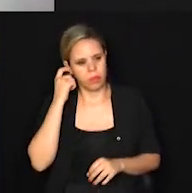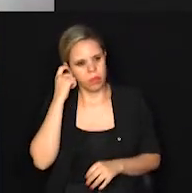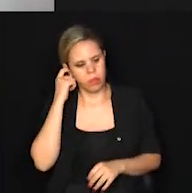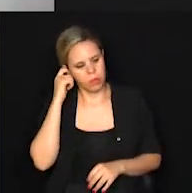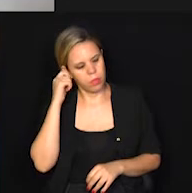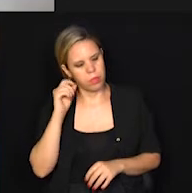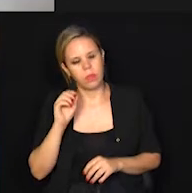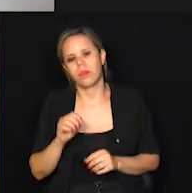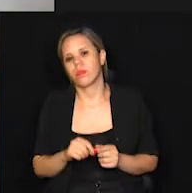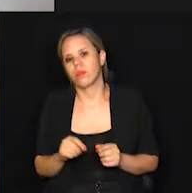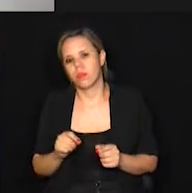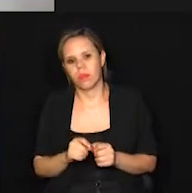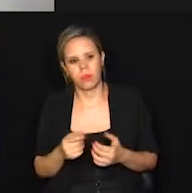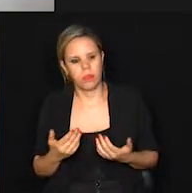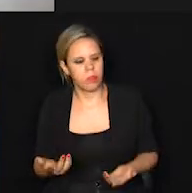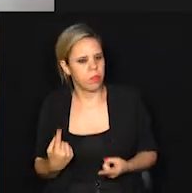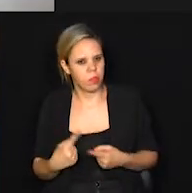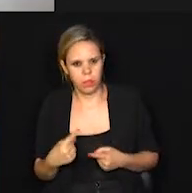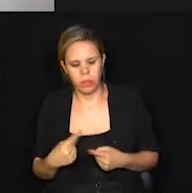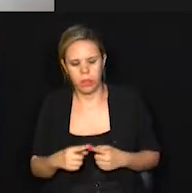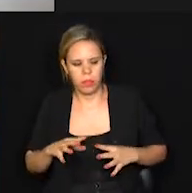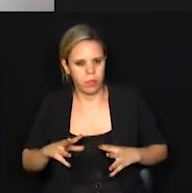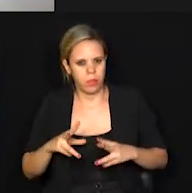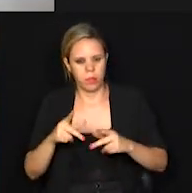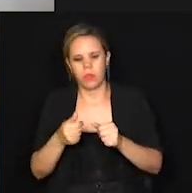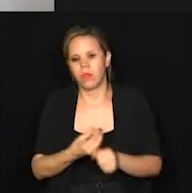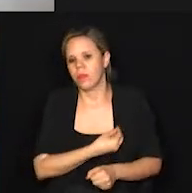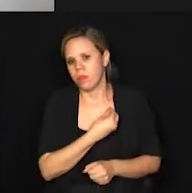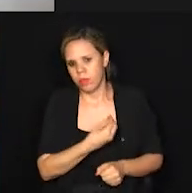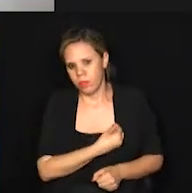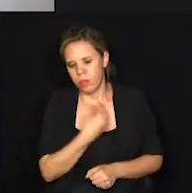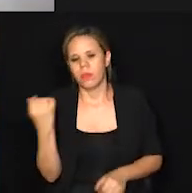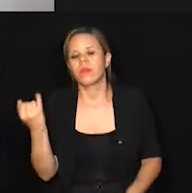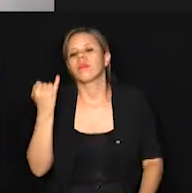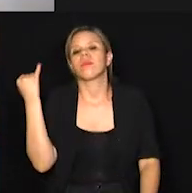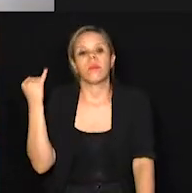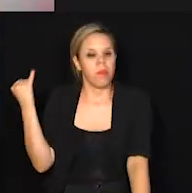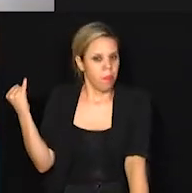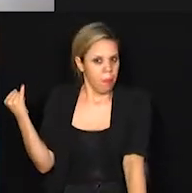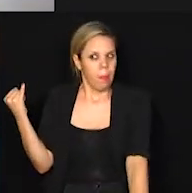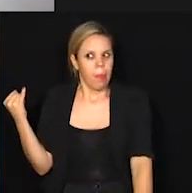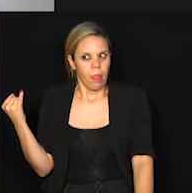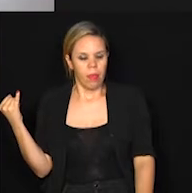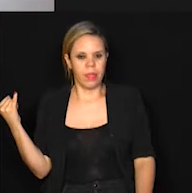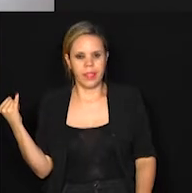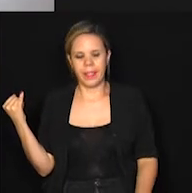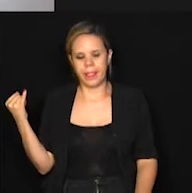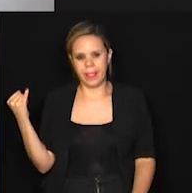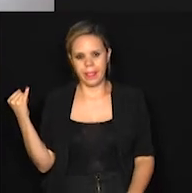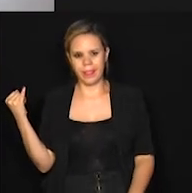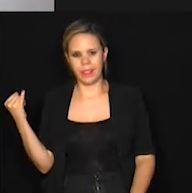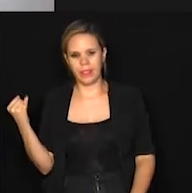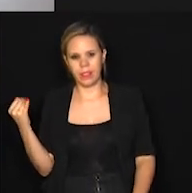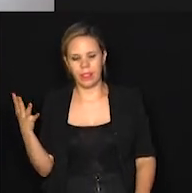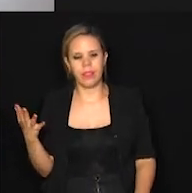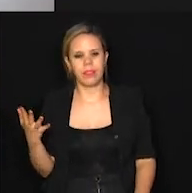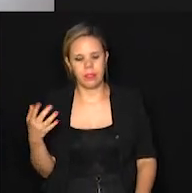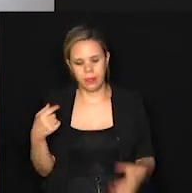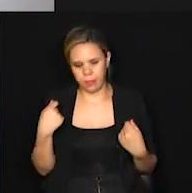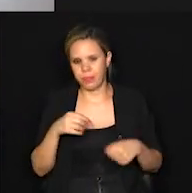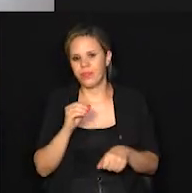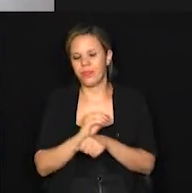nos preparar, porque todas as vidas são importantes, todas as vidas aí, elas devem